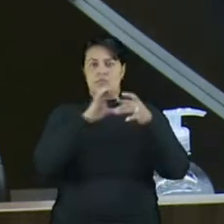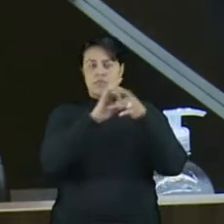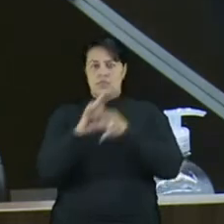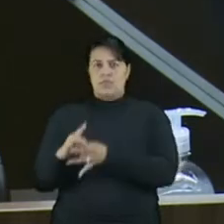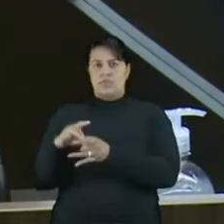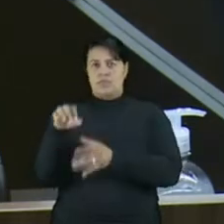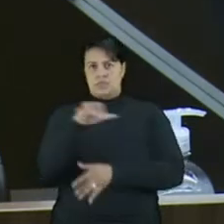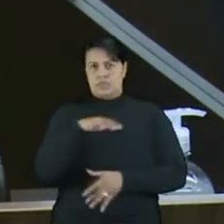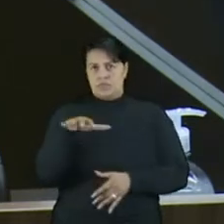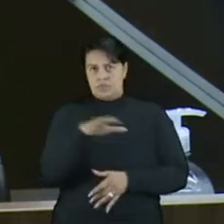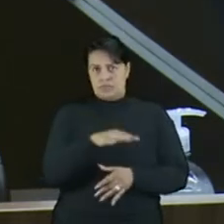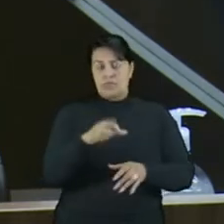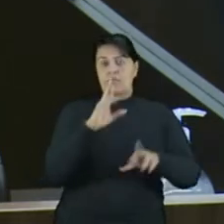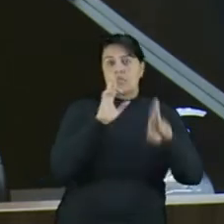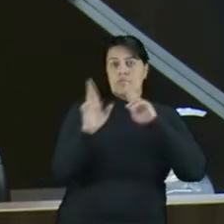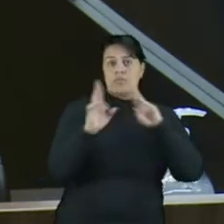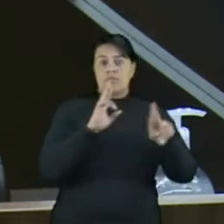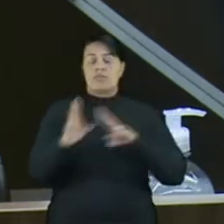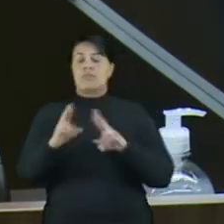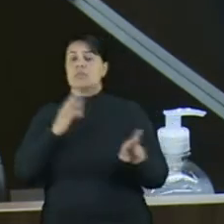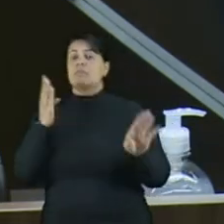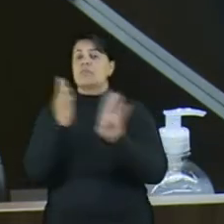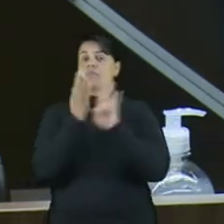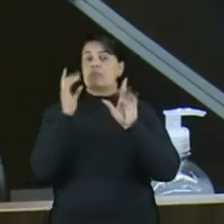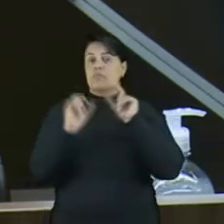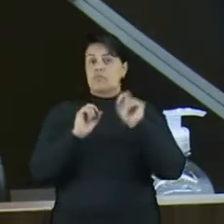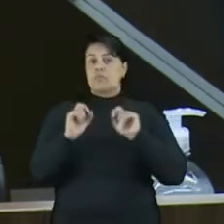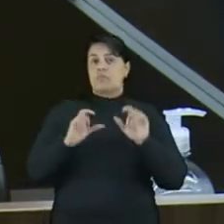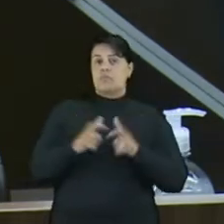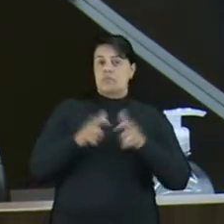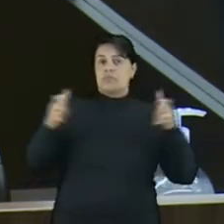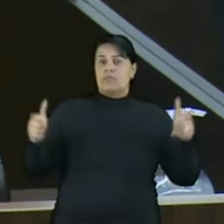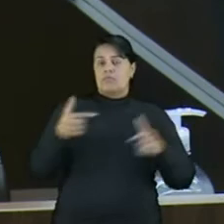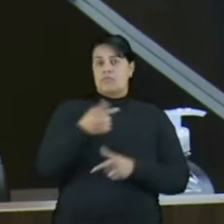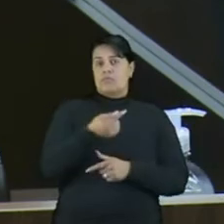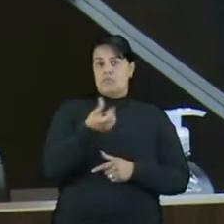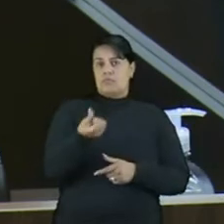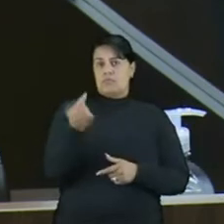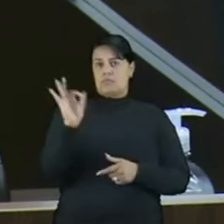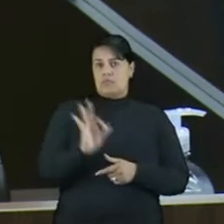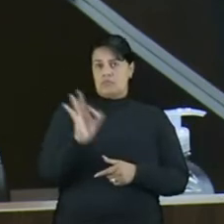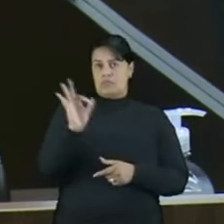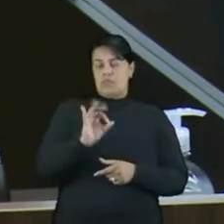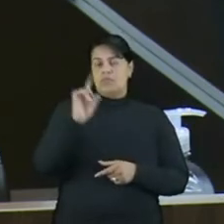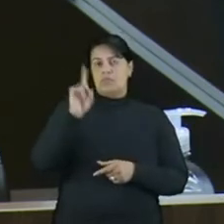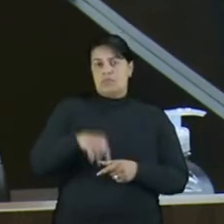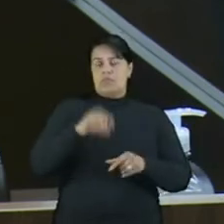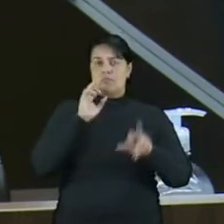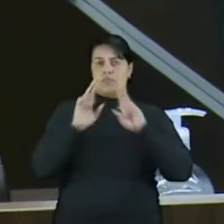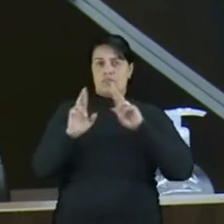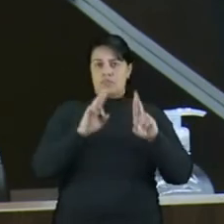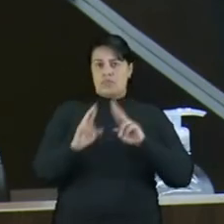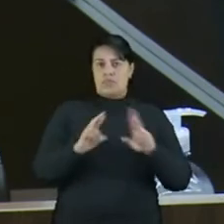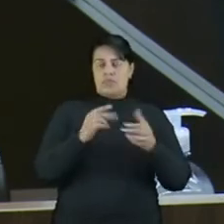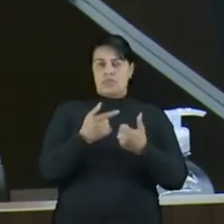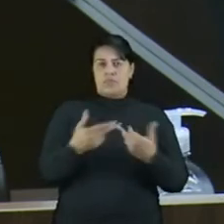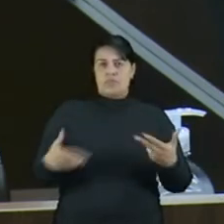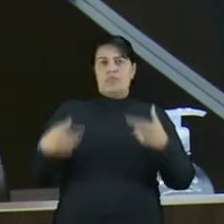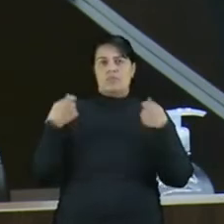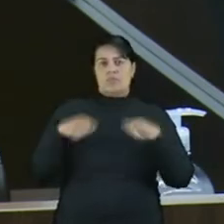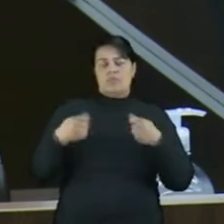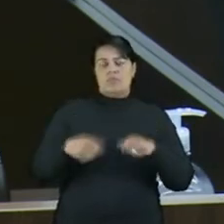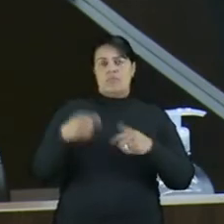as respostas demonstram que a maioria das organizações, 76%, conduziu iniciativa para identificar esses